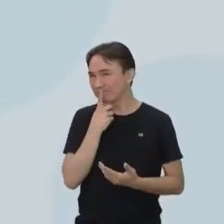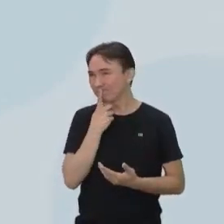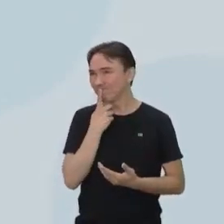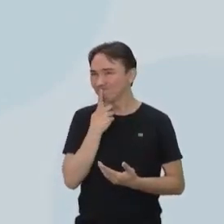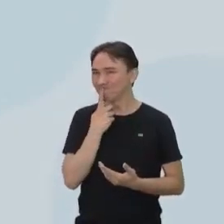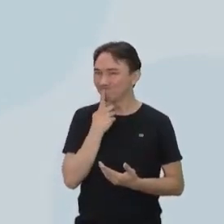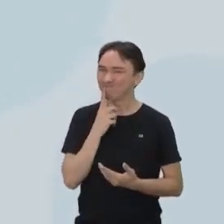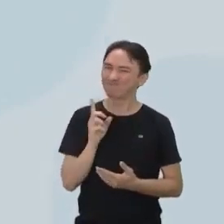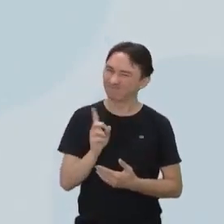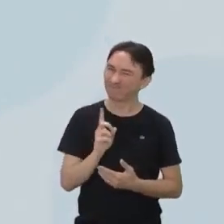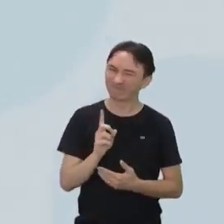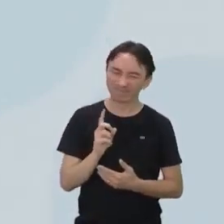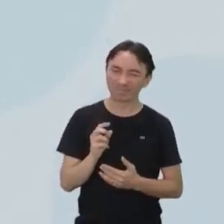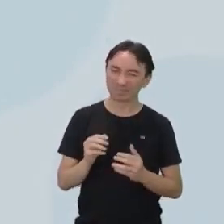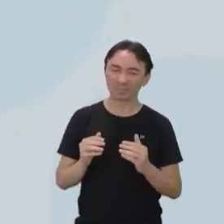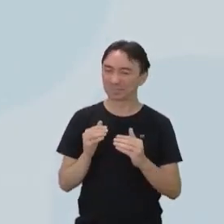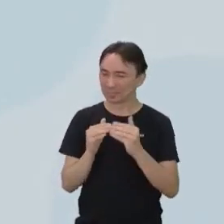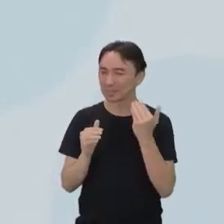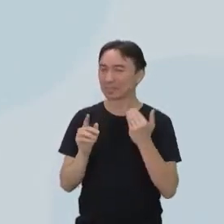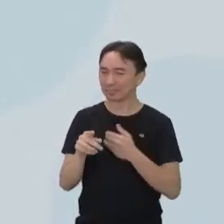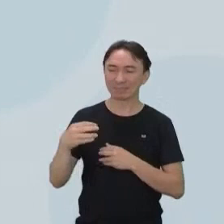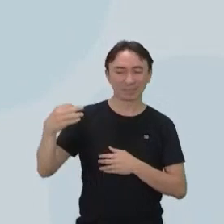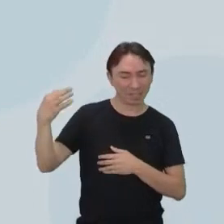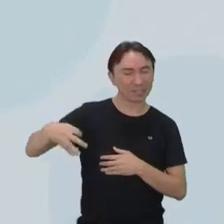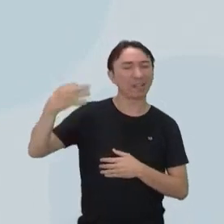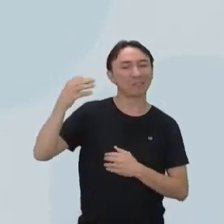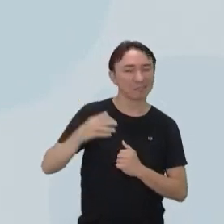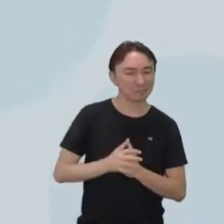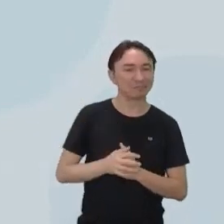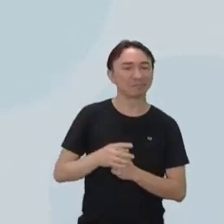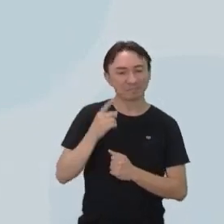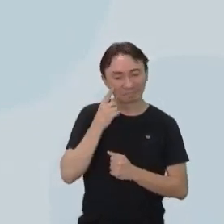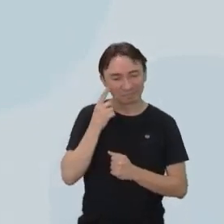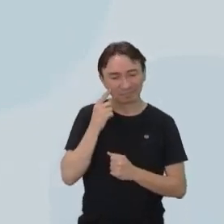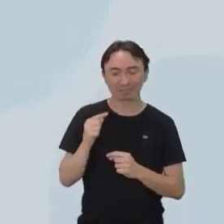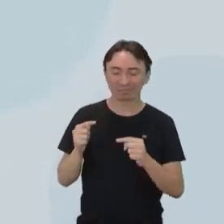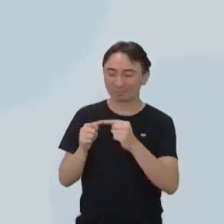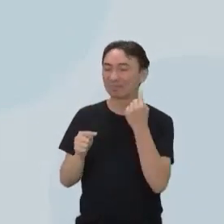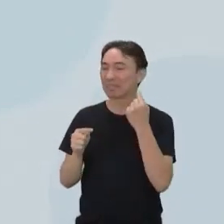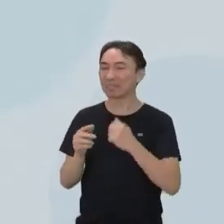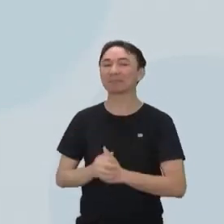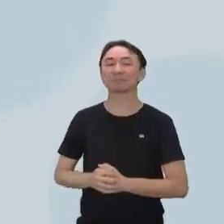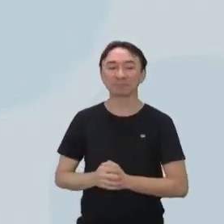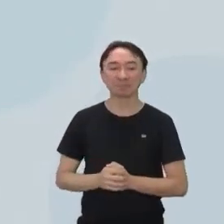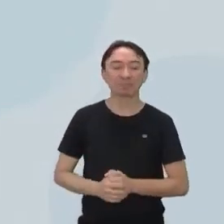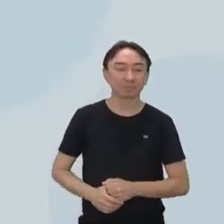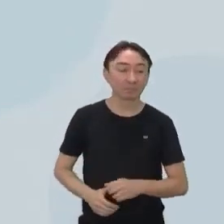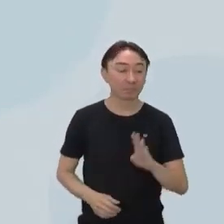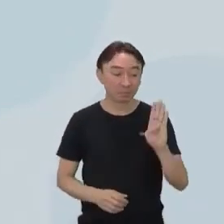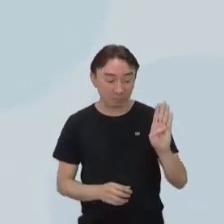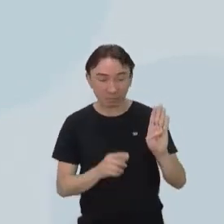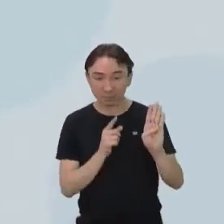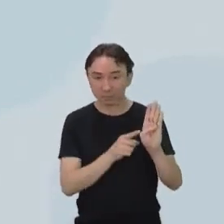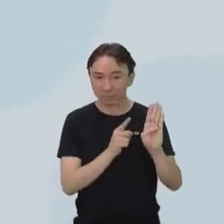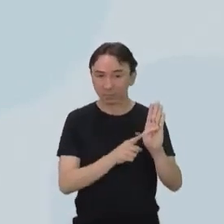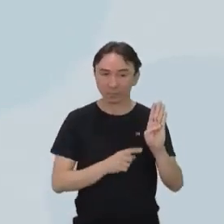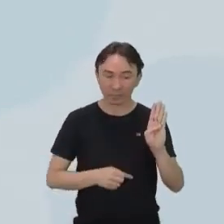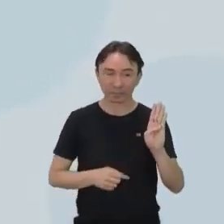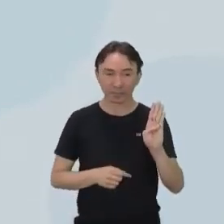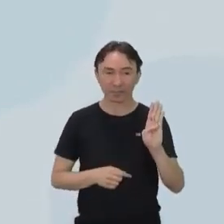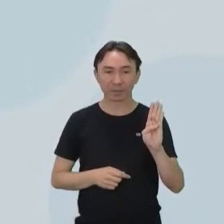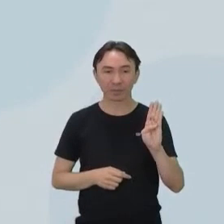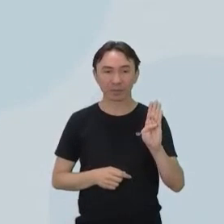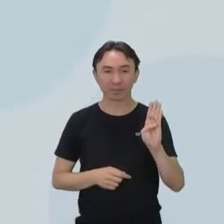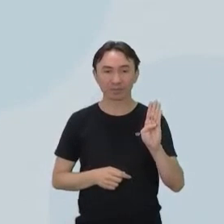acredito que não, né, professor? Então, eu acredito que você também, estudante, possa considerar que não. Olhando aqui a alternativa B, professor, o item B